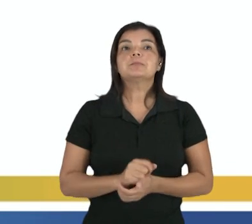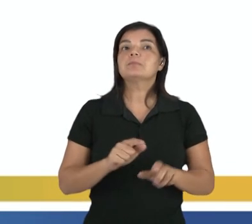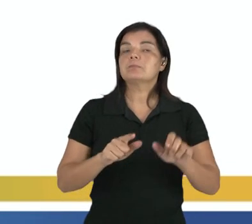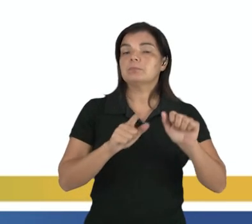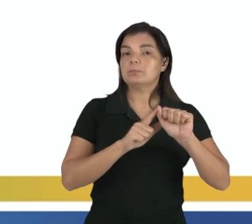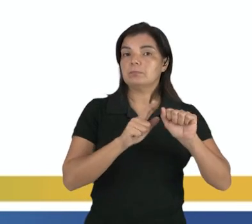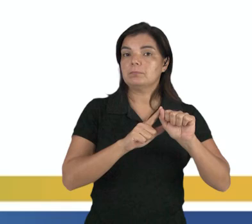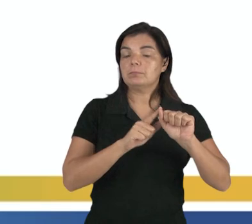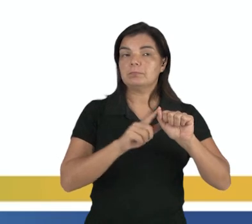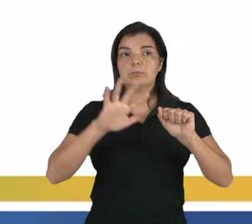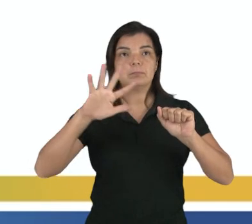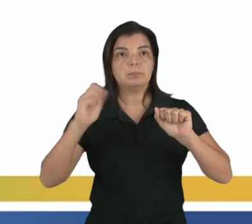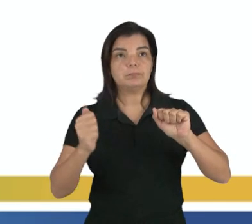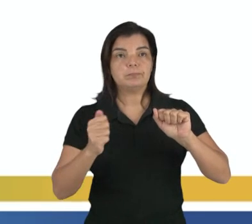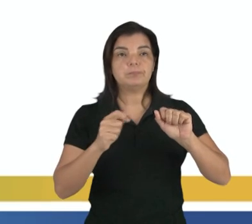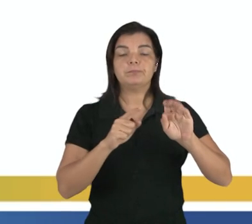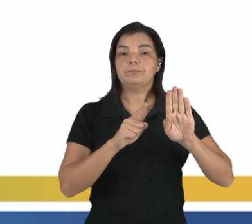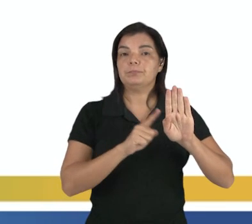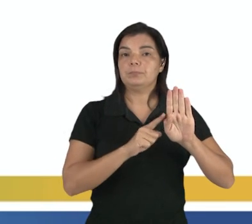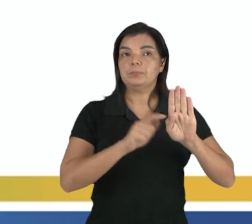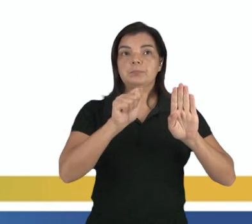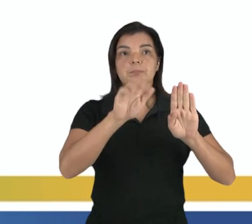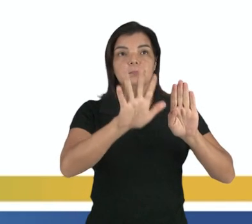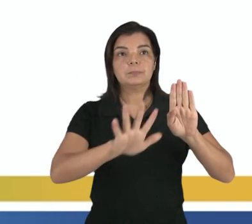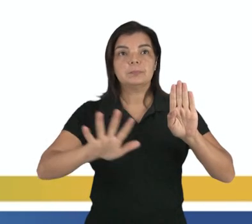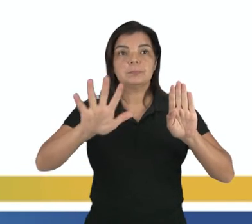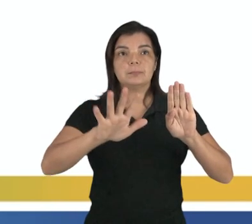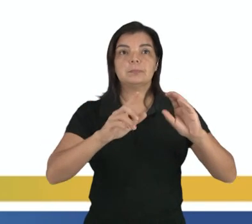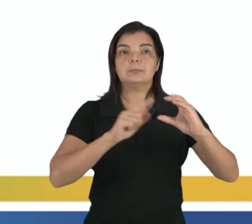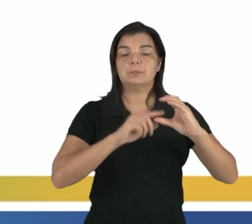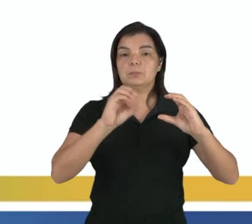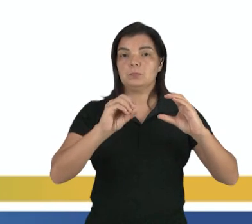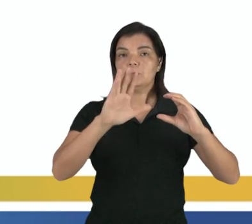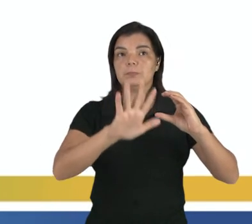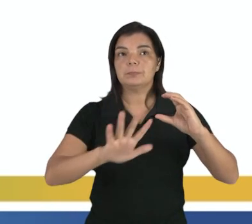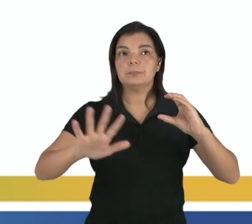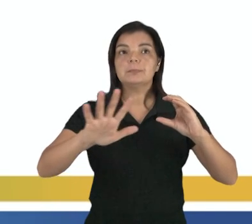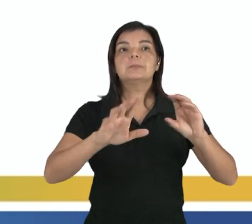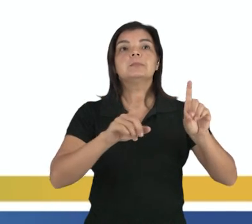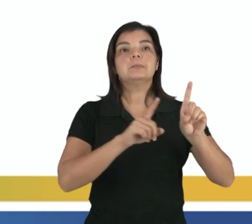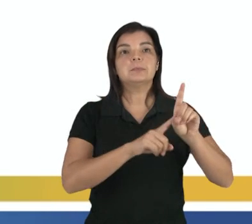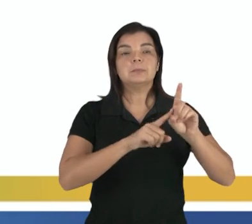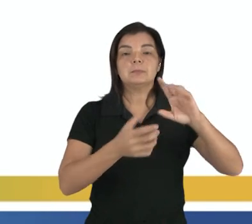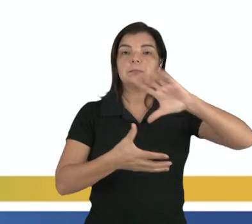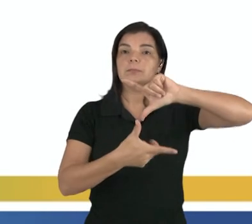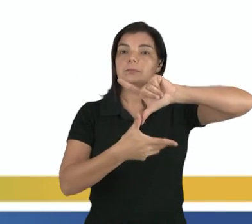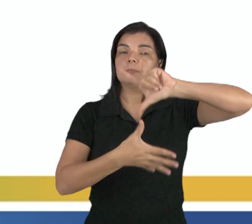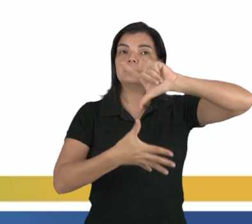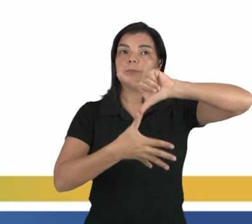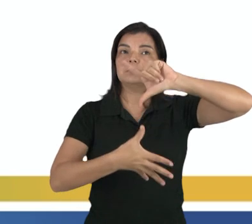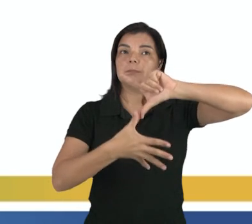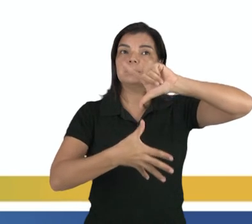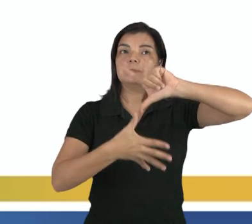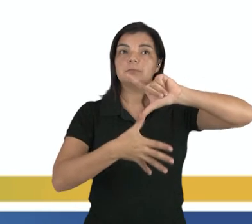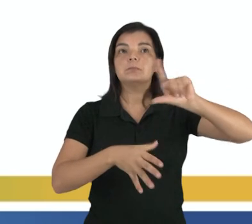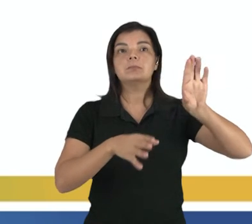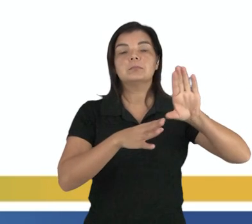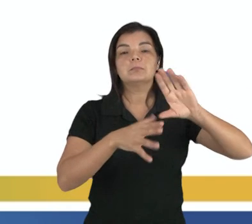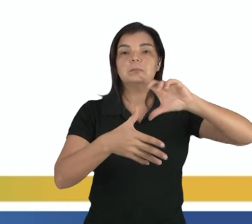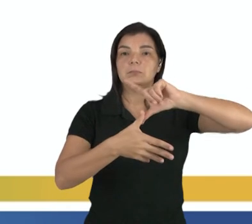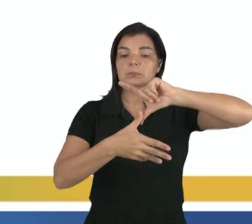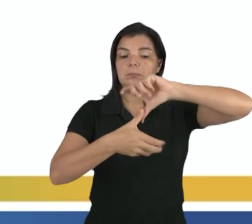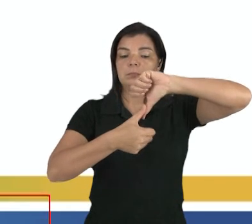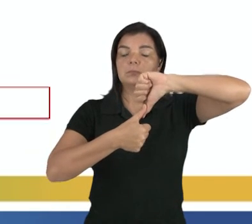é letra A, África, letra B, Ásia, letra C, Oceania, letra D, América Latina ou letra